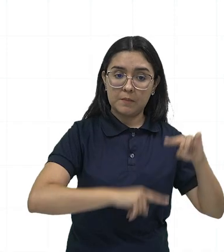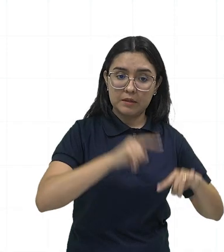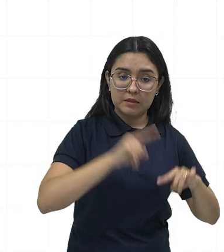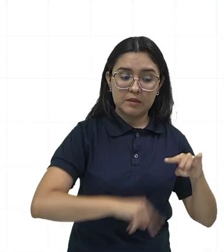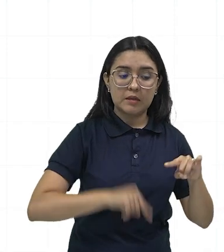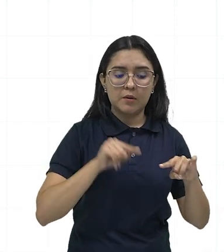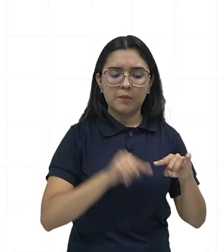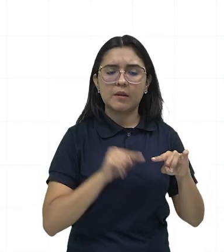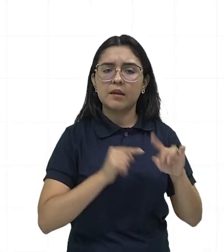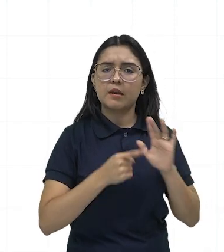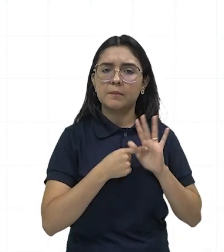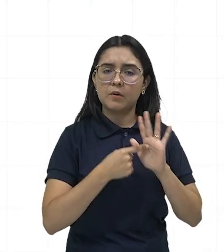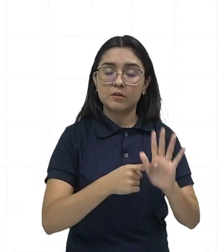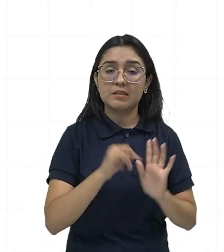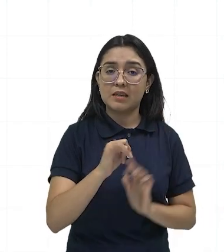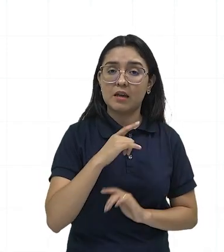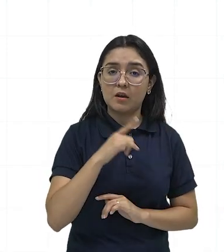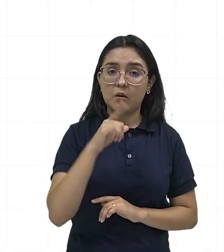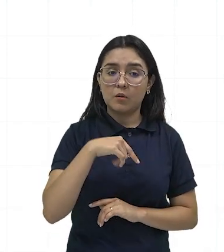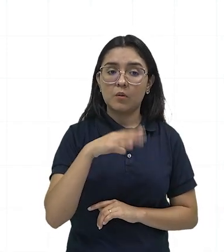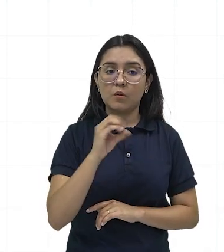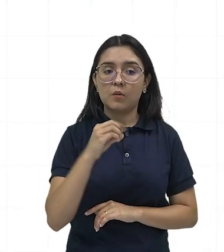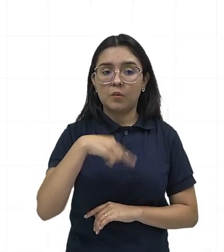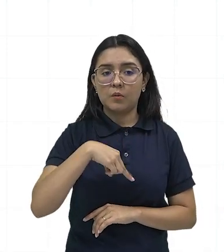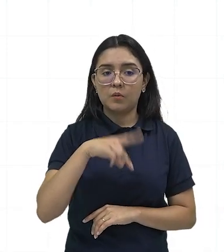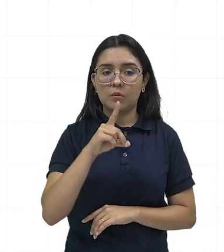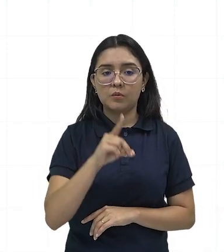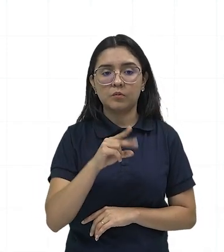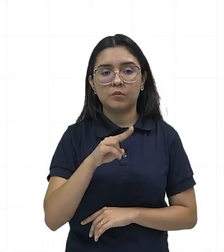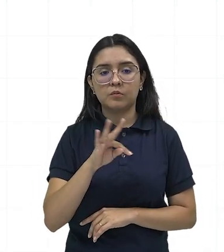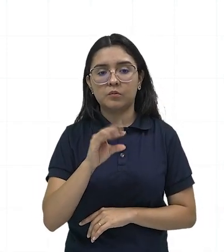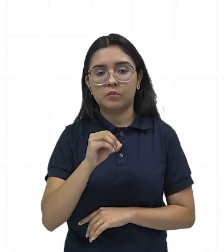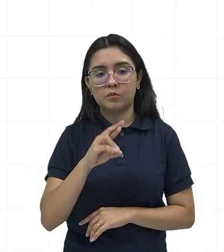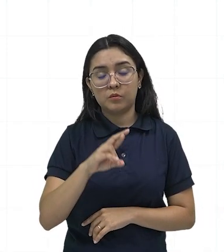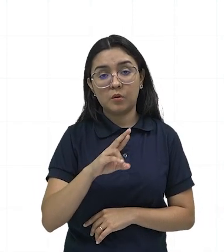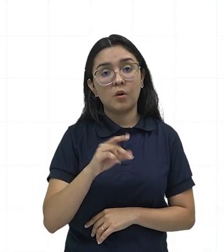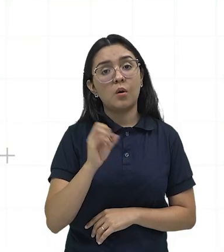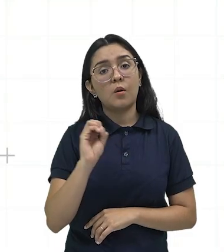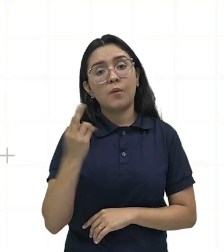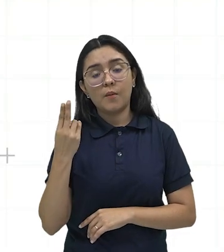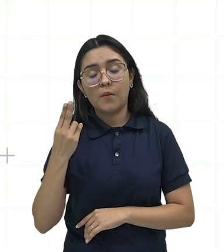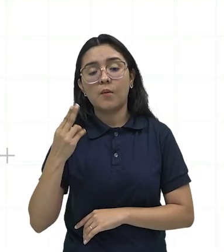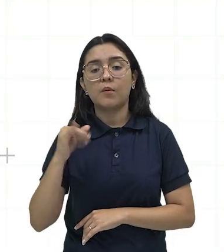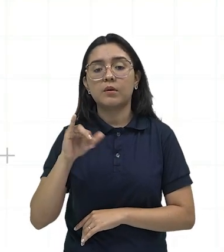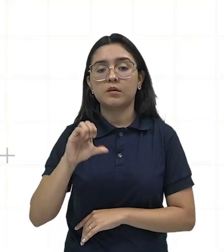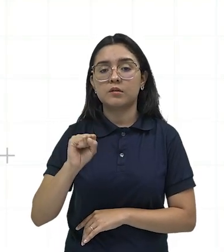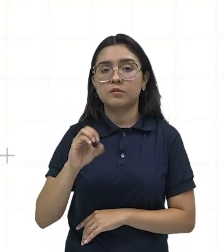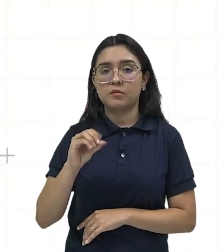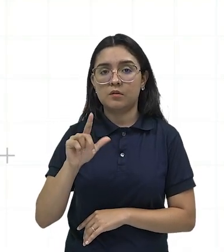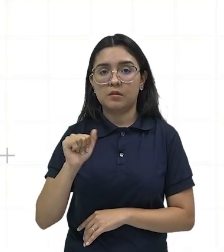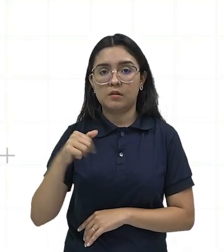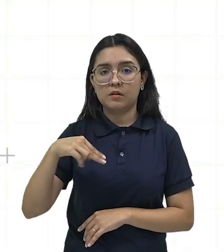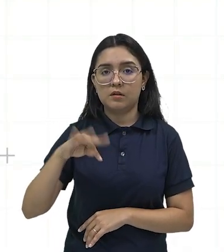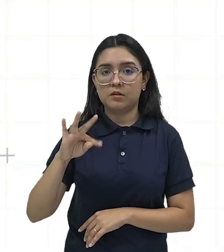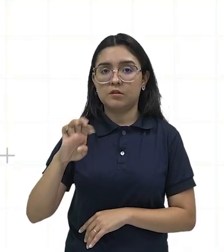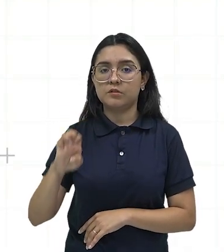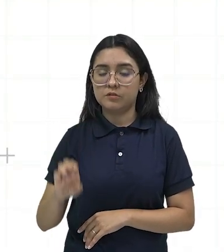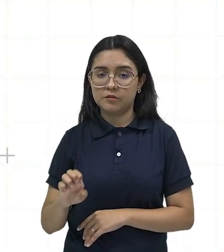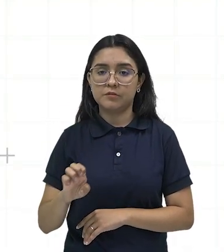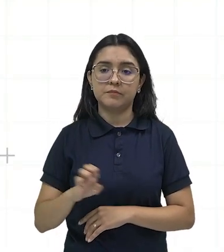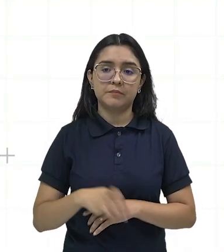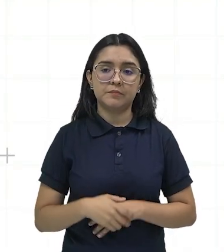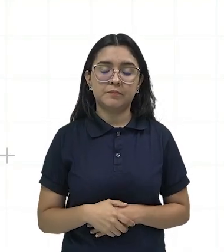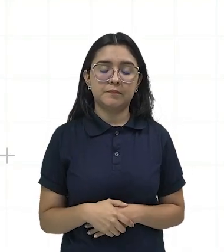é um condutor ou um isolante, tá? Então, é essa propriedade que vai indicar se